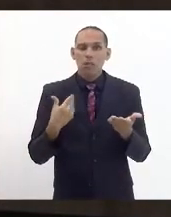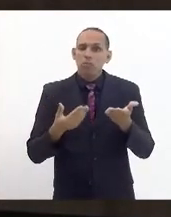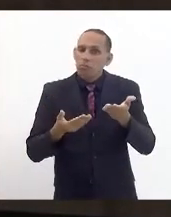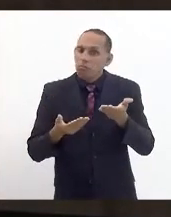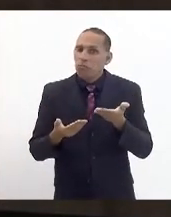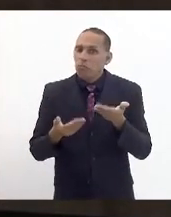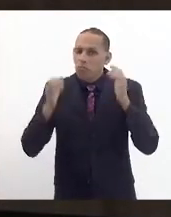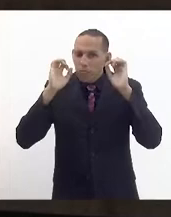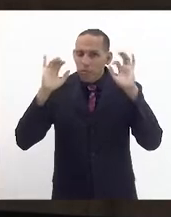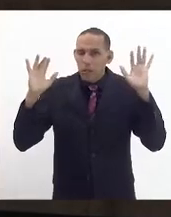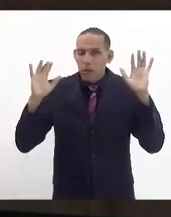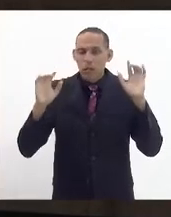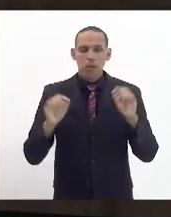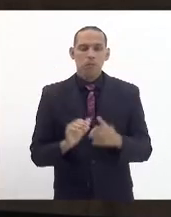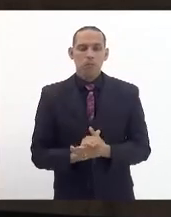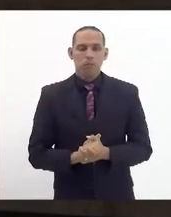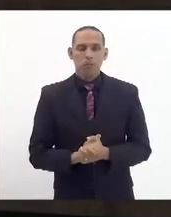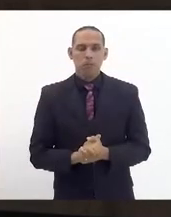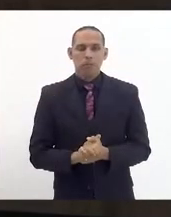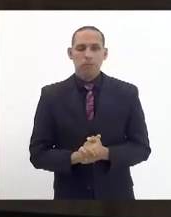a refletir,